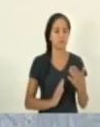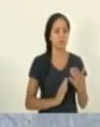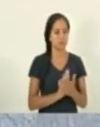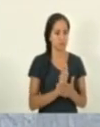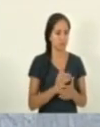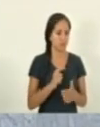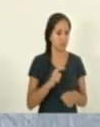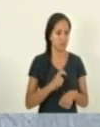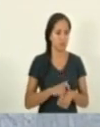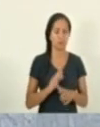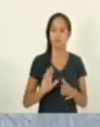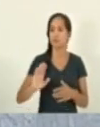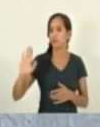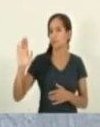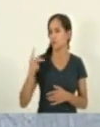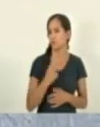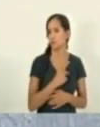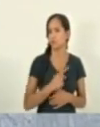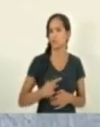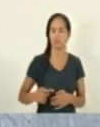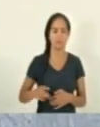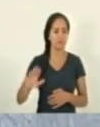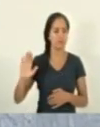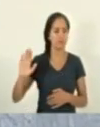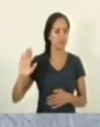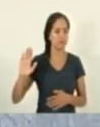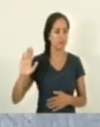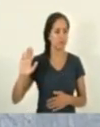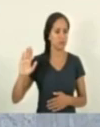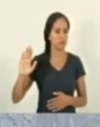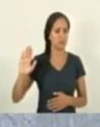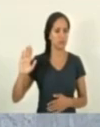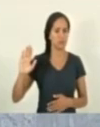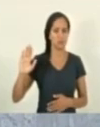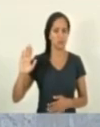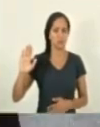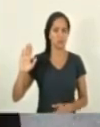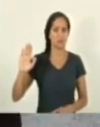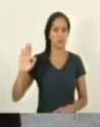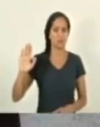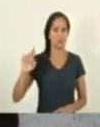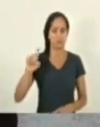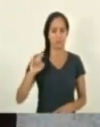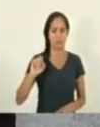Então, nesse momento... Presidente. Está, deputado, antes de ter a sessão, eu ouço o deputado Chumbinho.